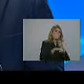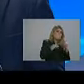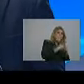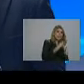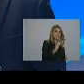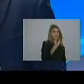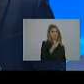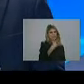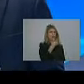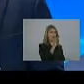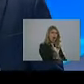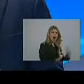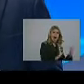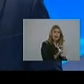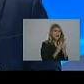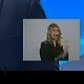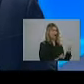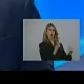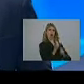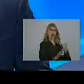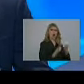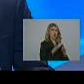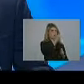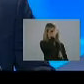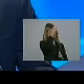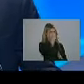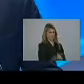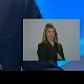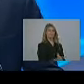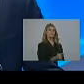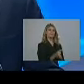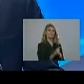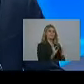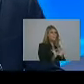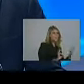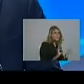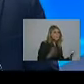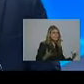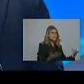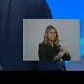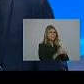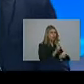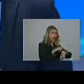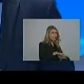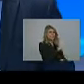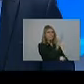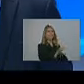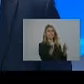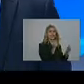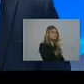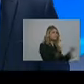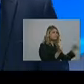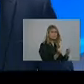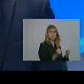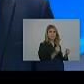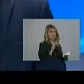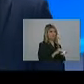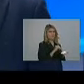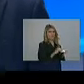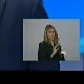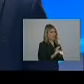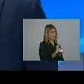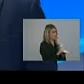e reorganizar a rede de ensino para que nós possamos colocar todas elas em horário integral. Não está faltando recurso de